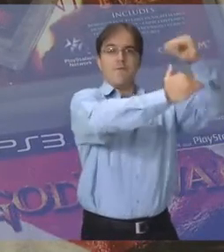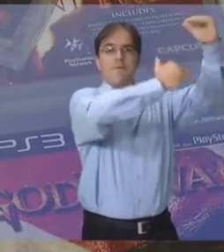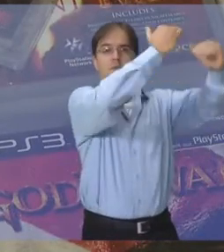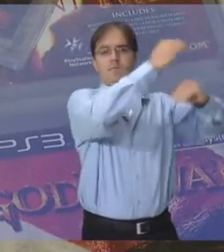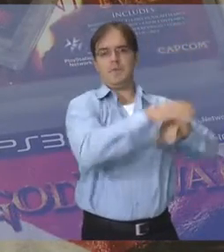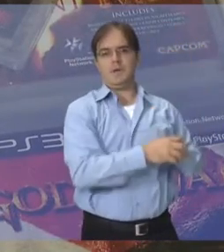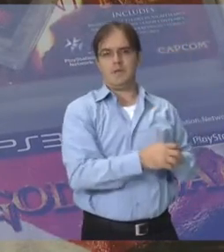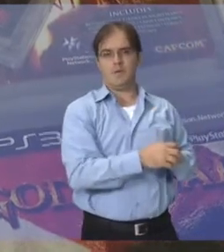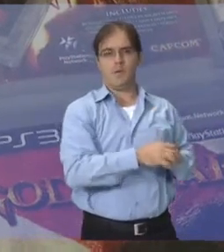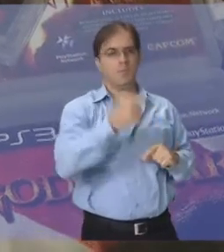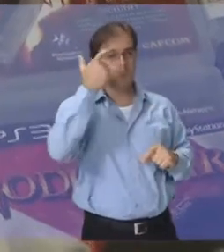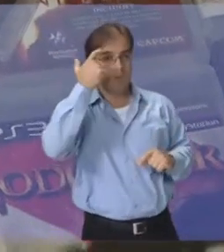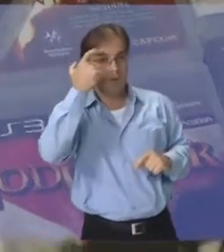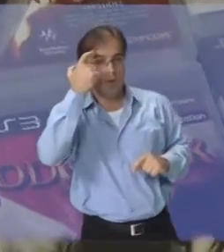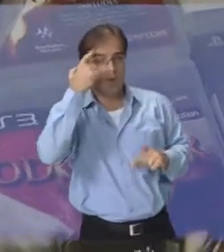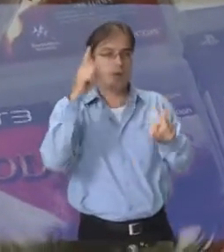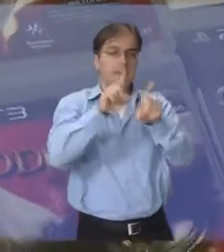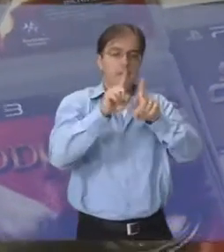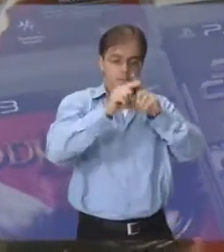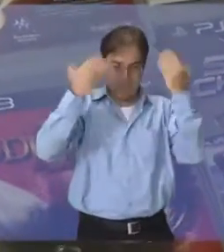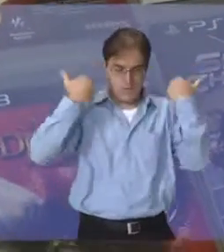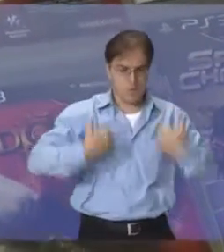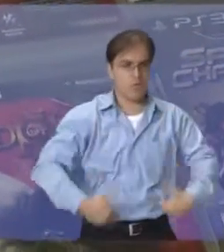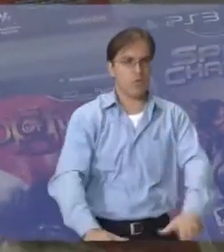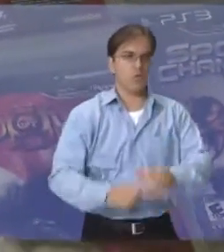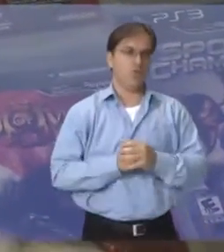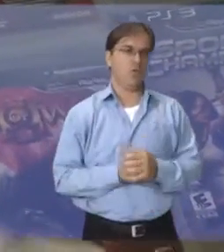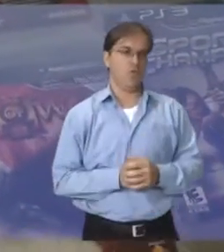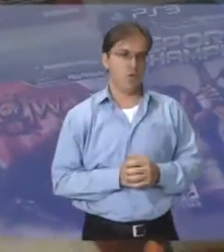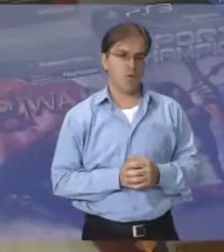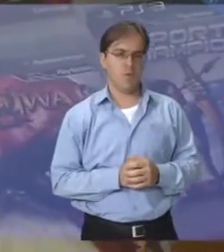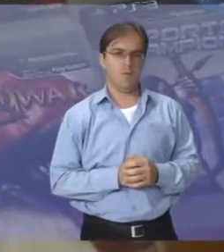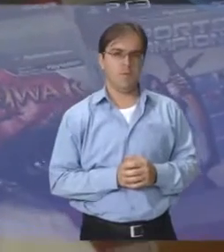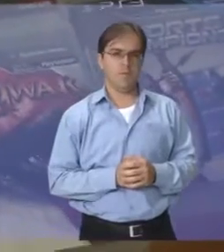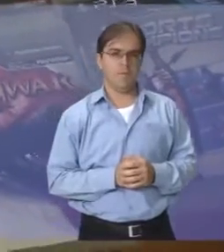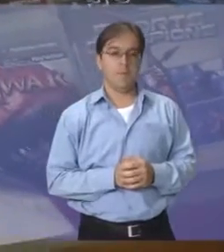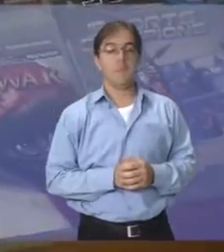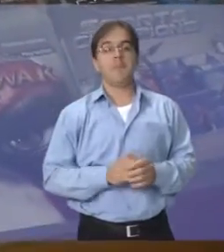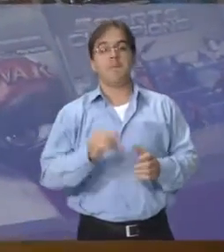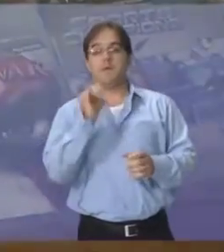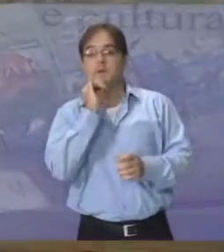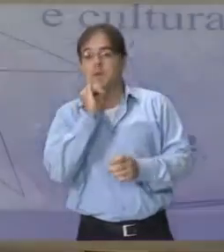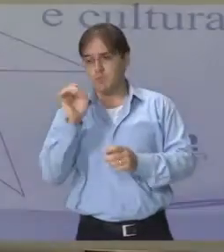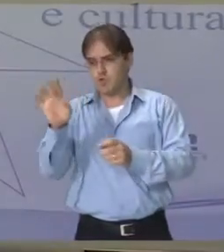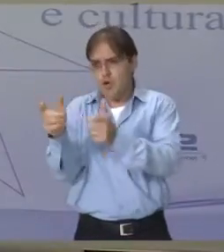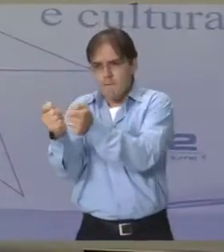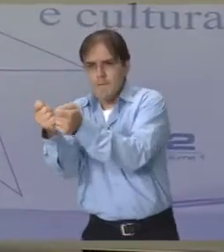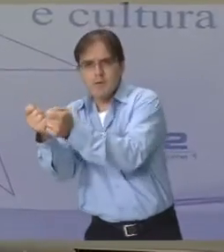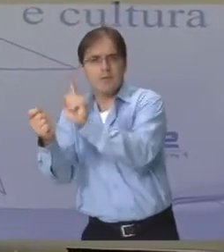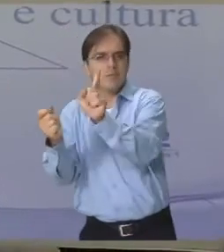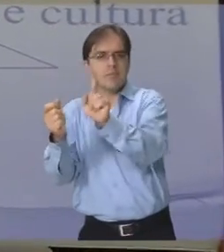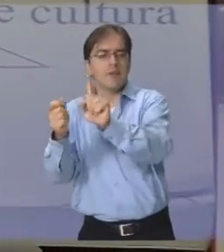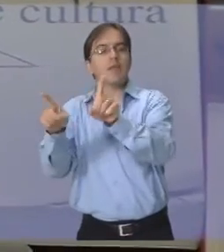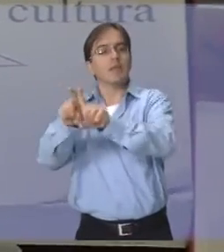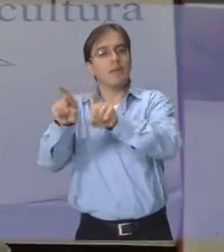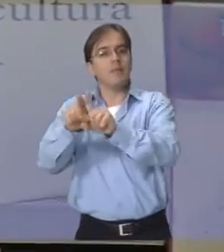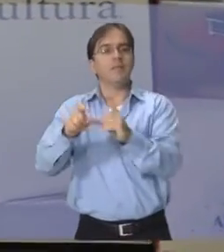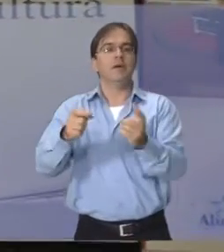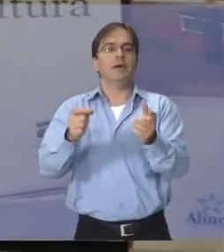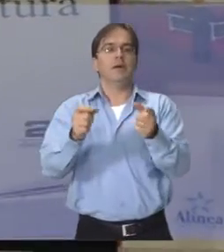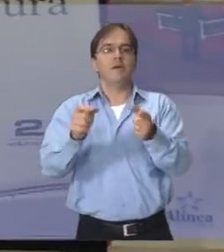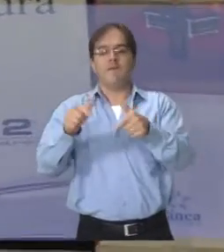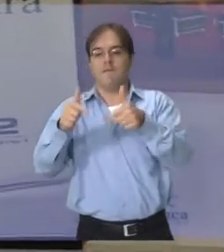muito desenvolvida. Então, com os jogos e os outros recursos, por exemplo, os vídeos, os livros e, por